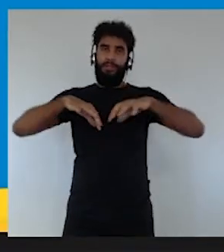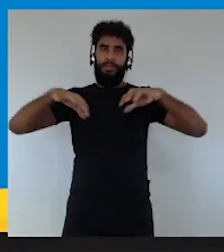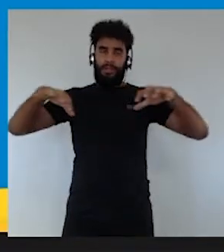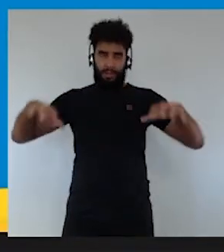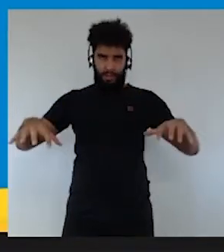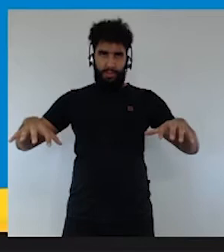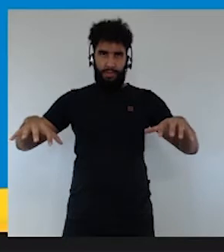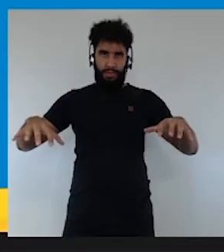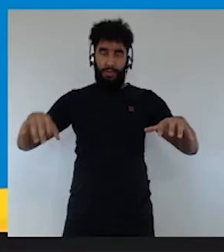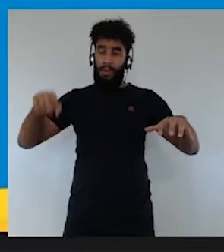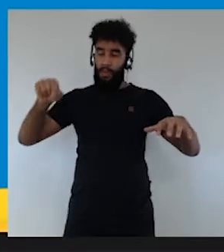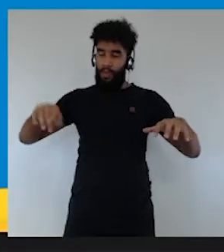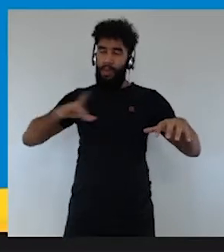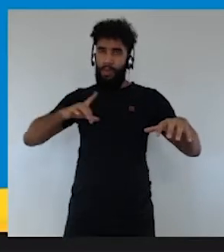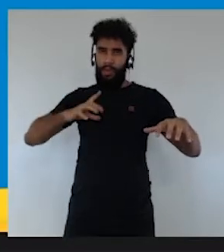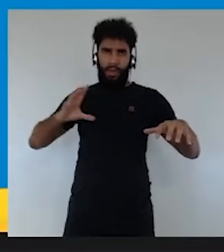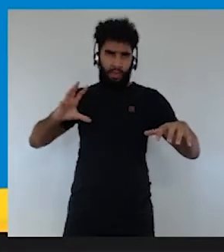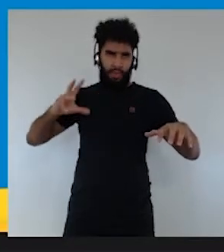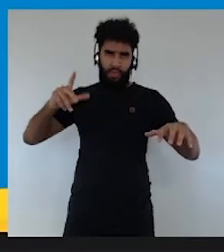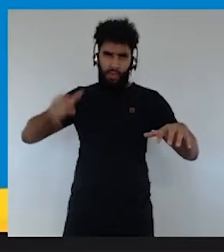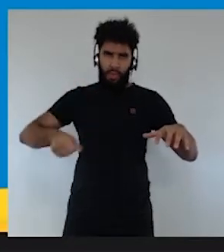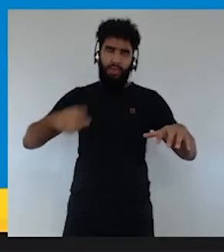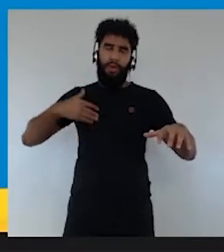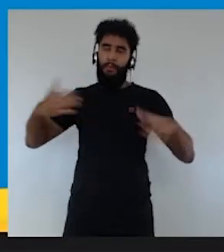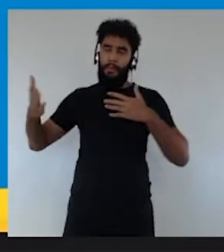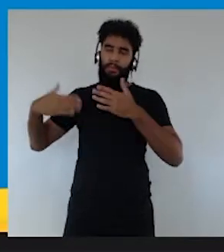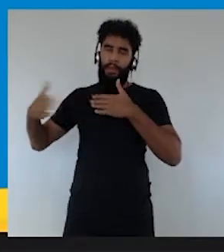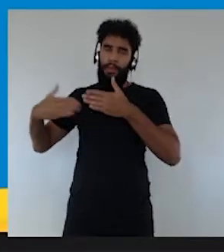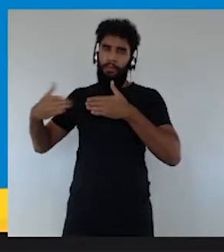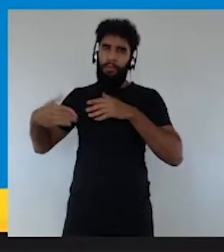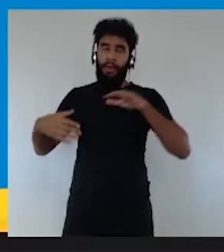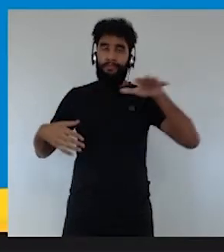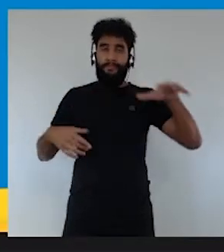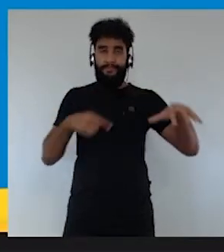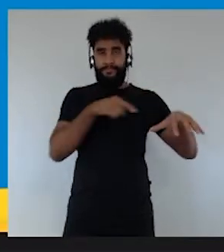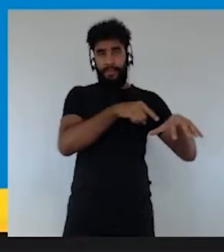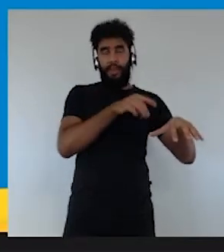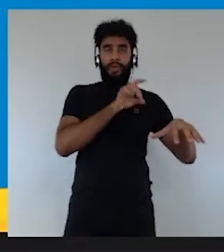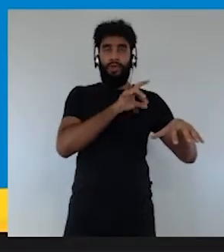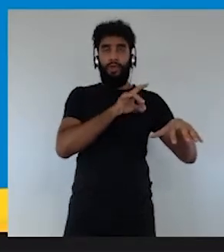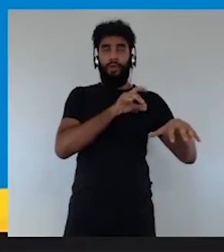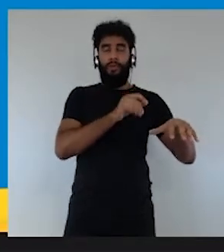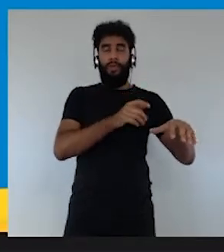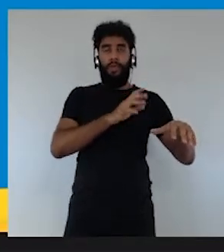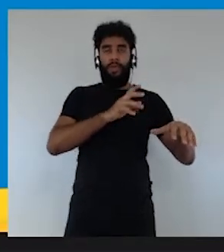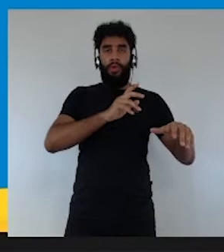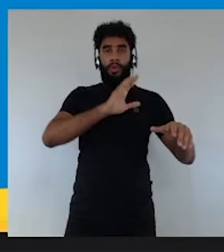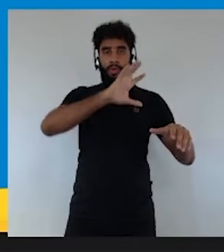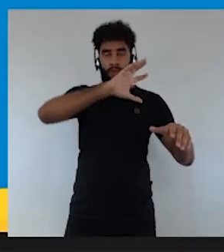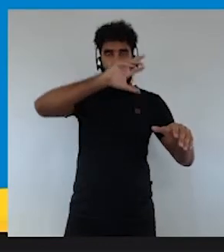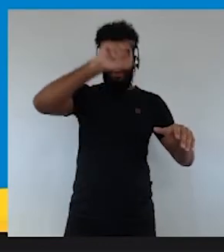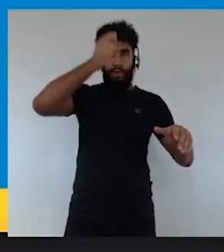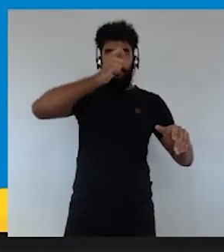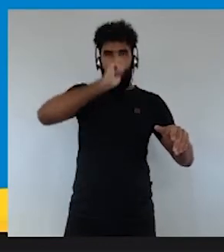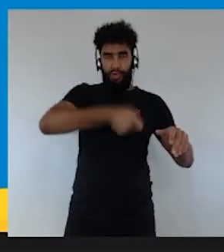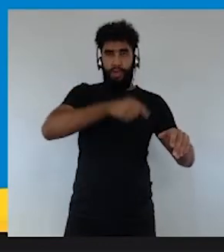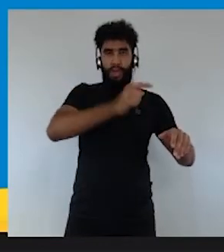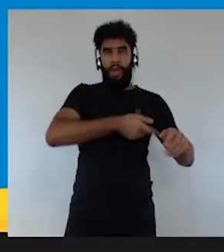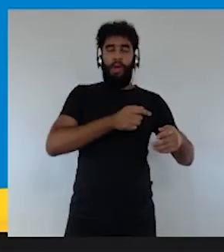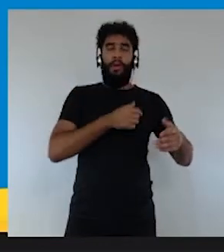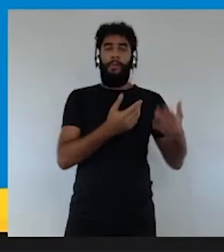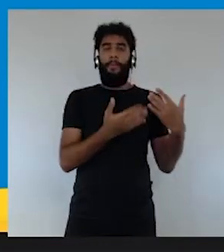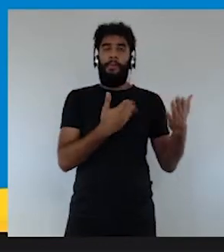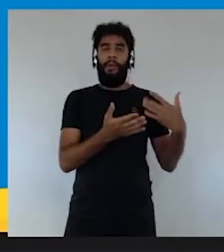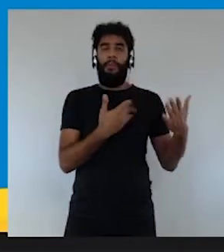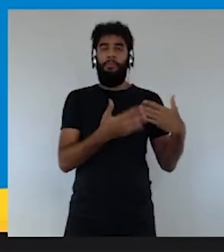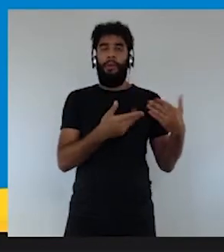tanto para ter todas as partes, para que todas as partes possam conversar, e uma sala segregada para que o tribunal possa conversar entre si, que as partes possam conversar